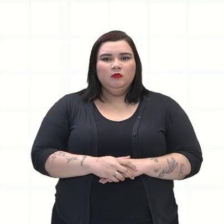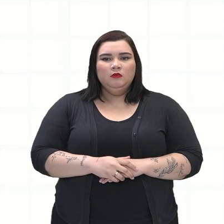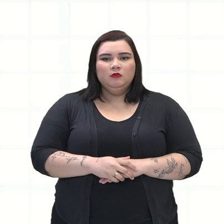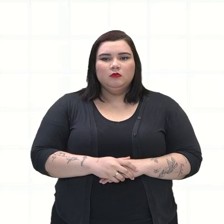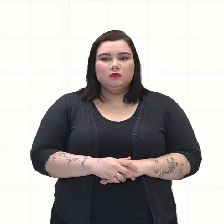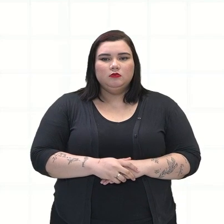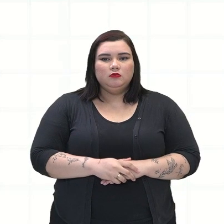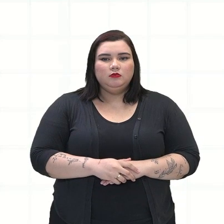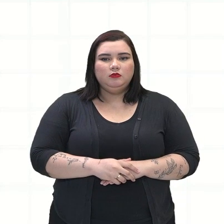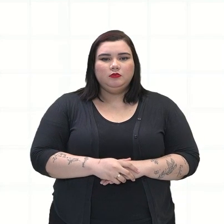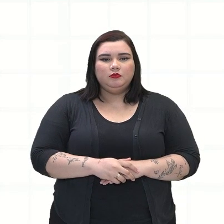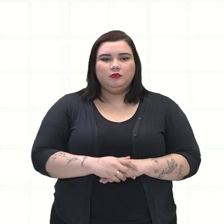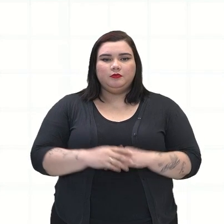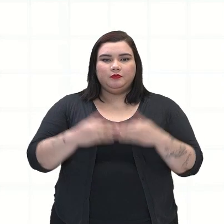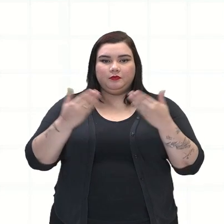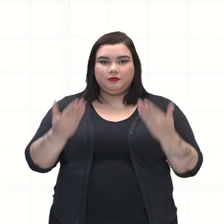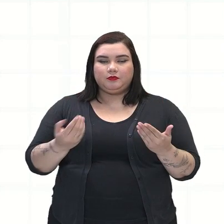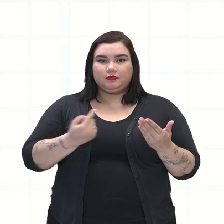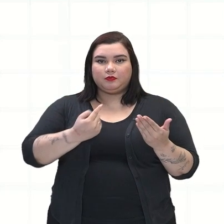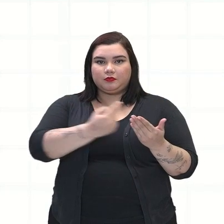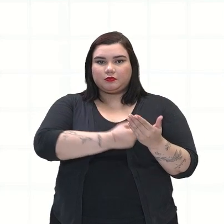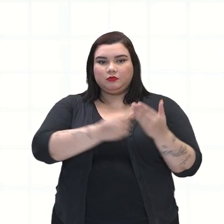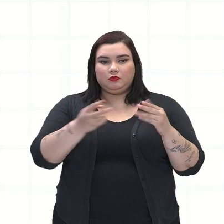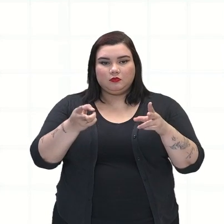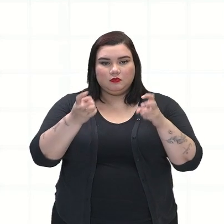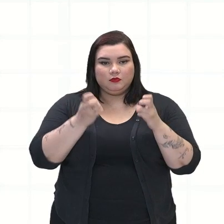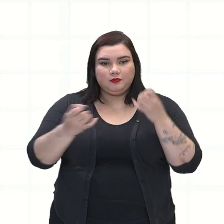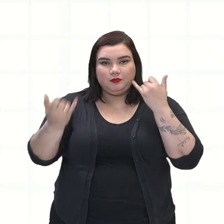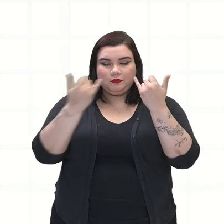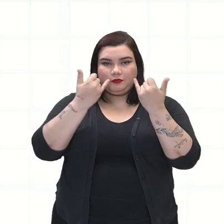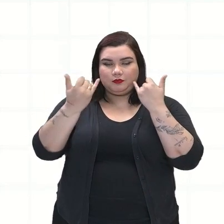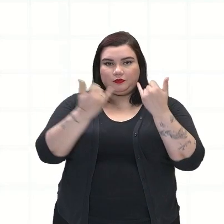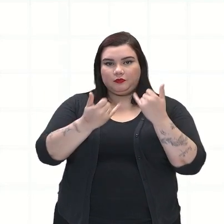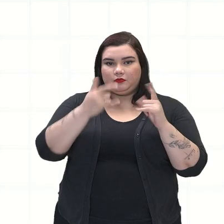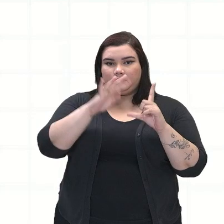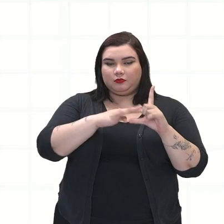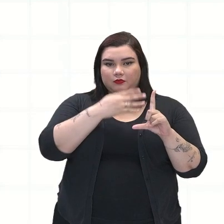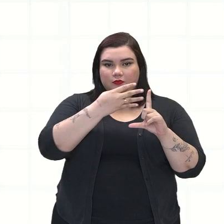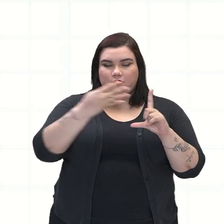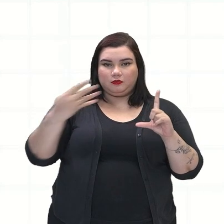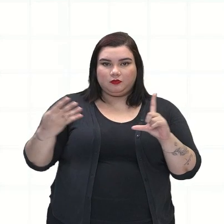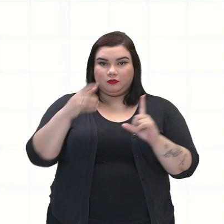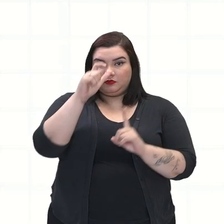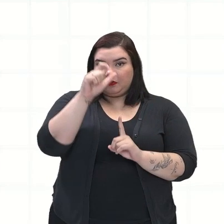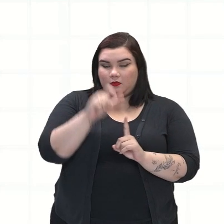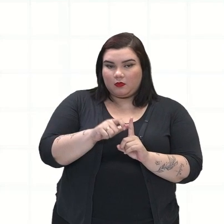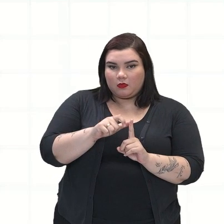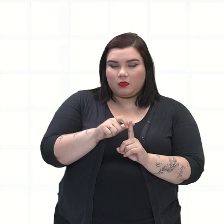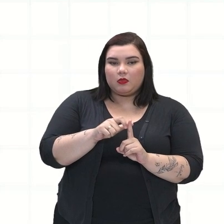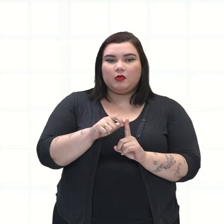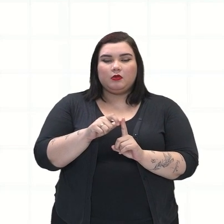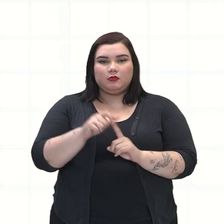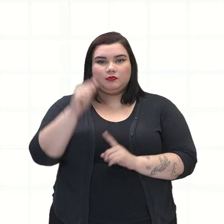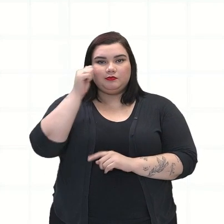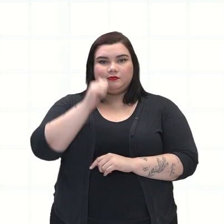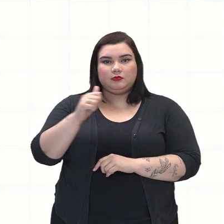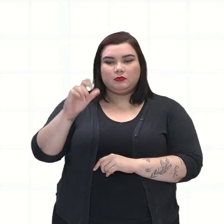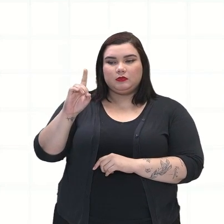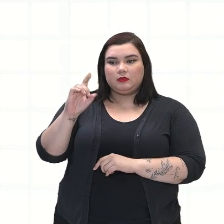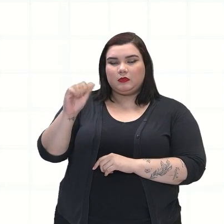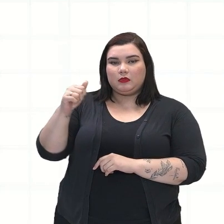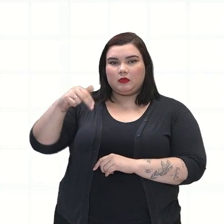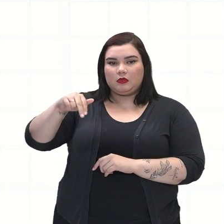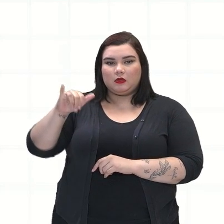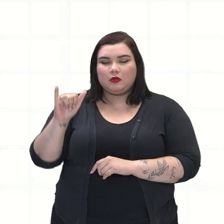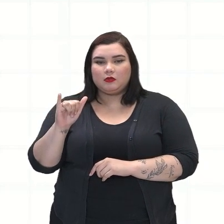Então, de acordo com o que nós estamos vendo, com a informação do calendário aí da nossa personagem, da Dani,